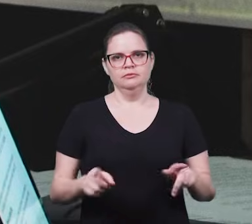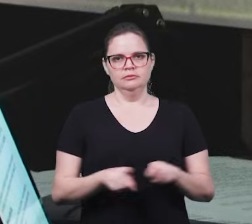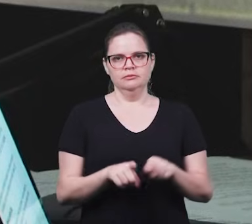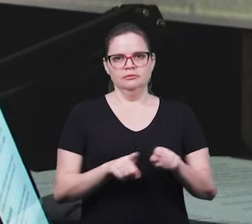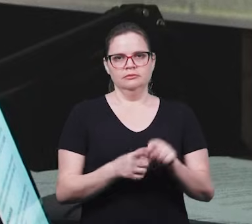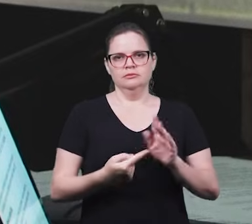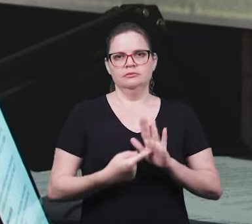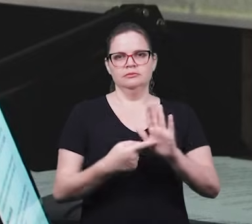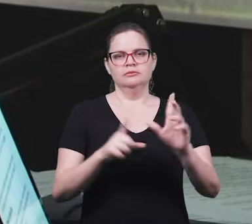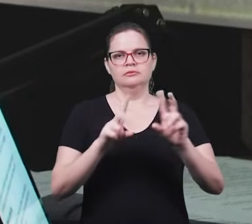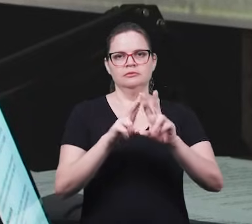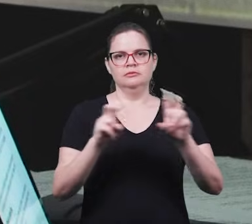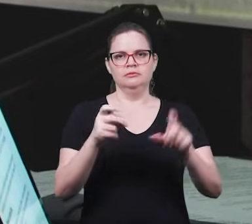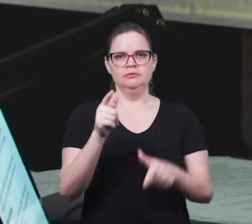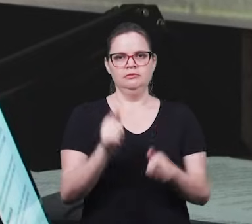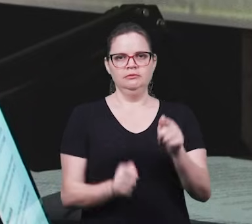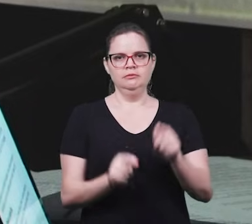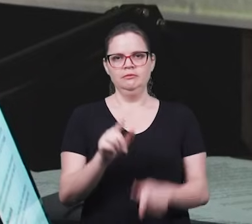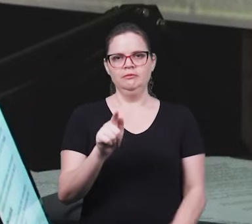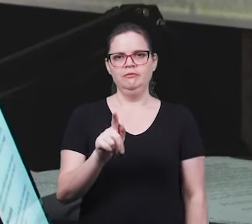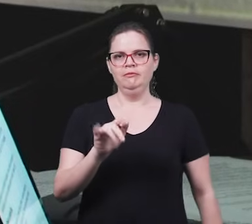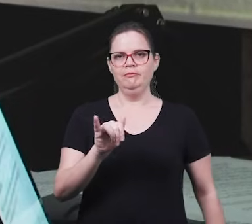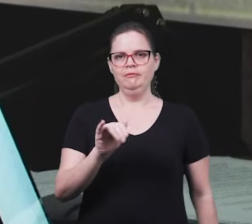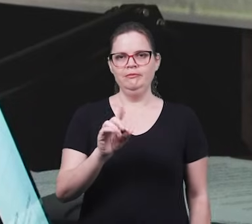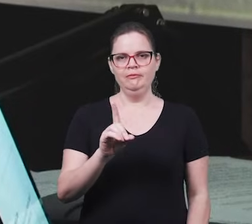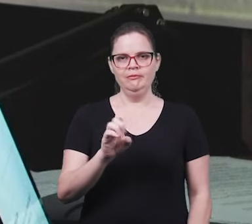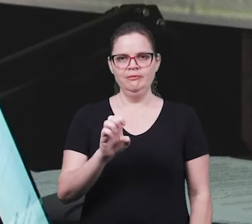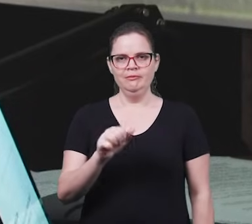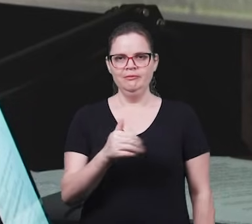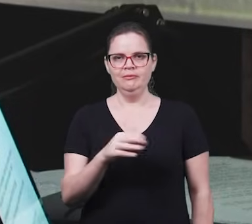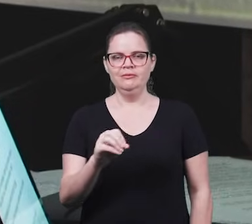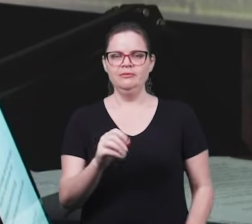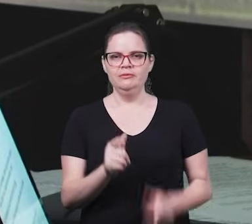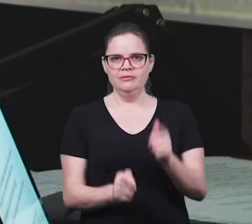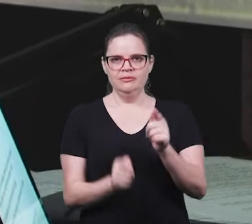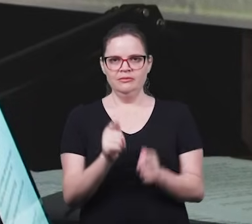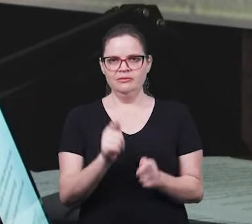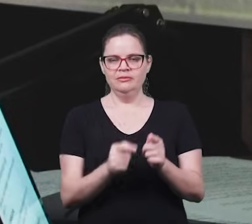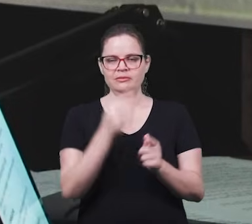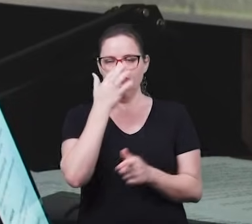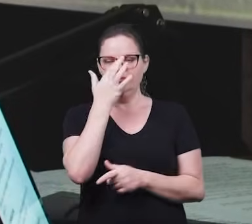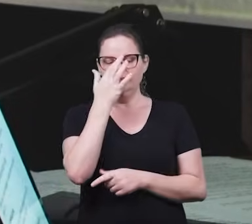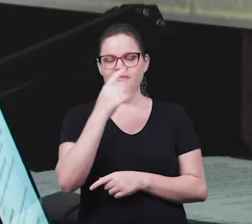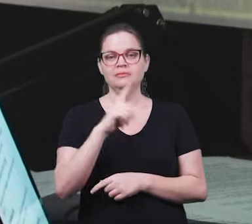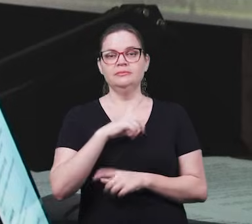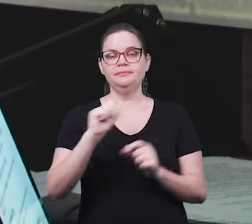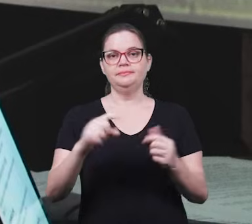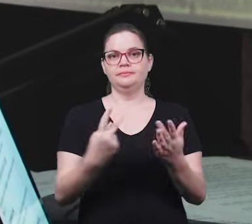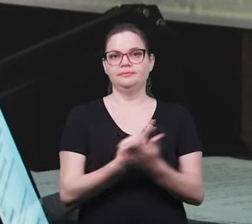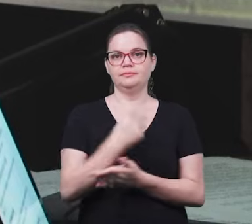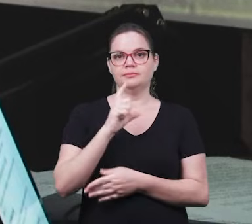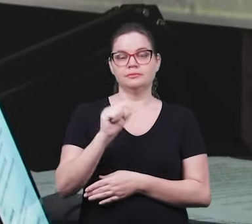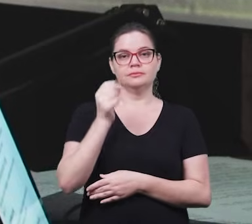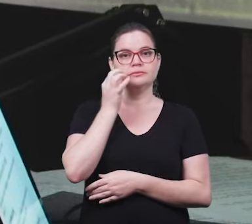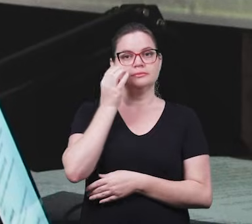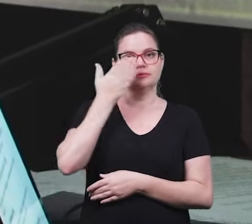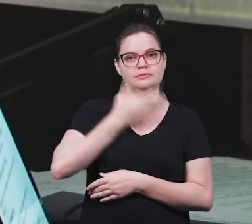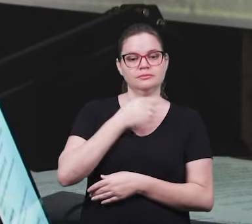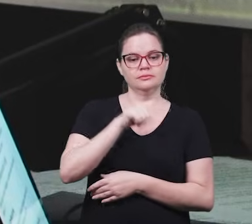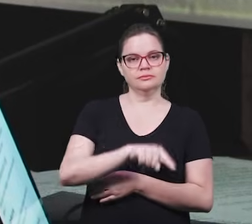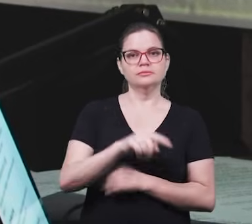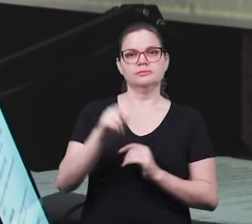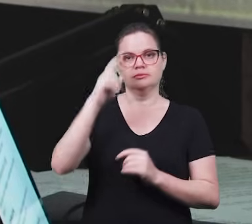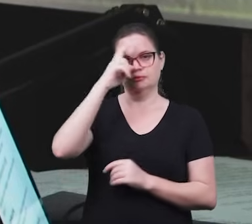aqui falar um pouco sobre Gideão, a experiência de Gideão, porque Gideão ele teve um episódio